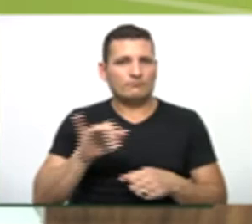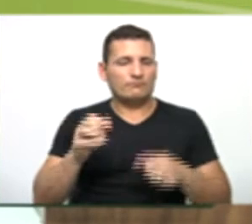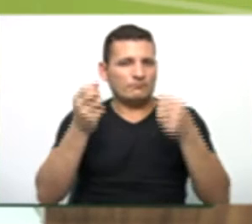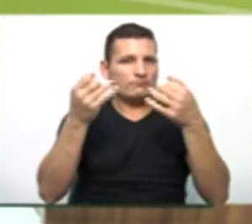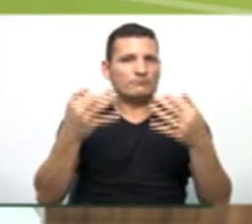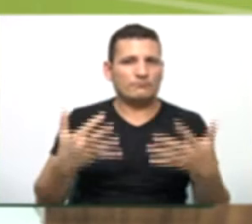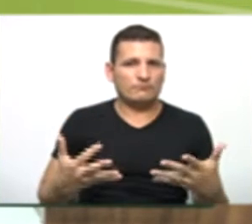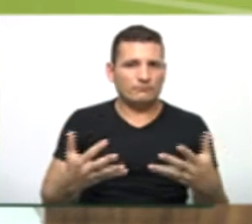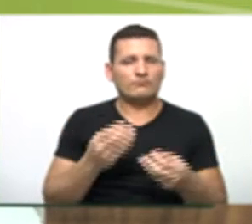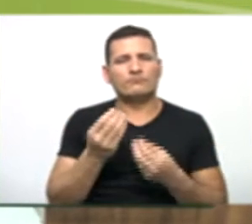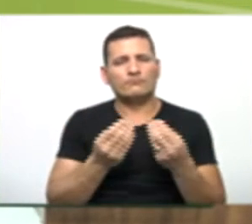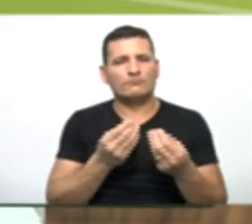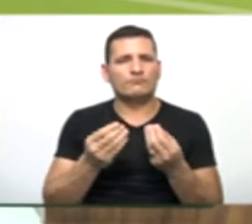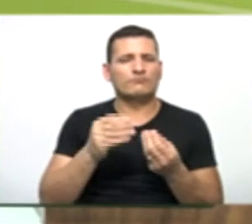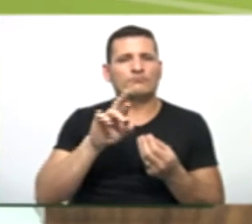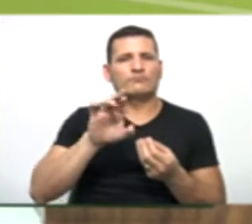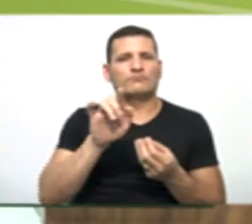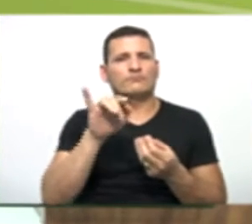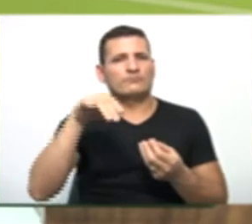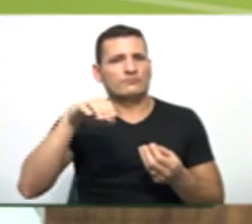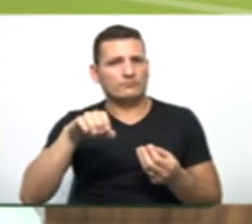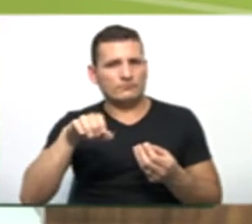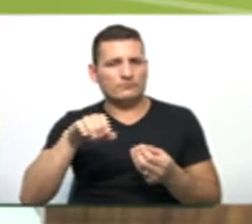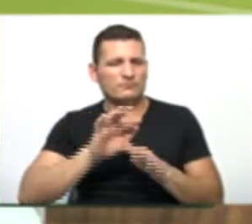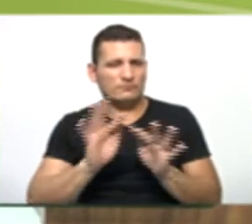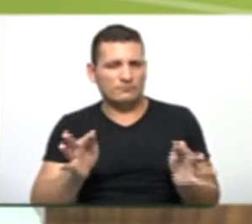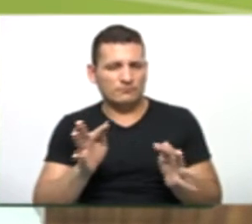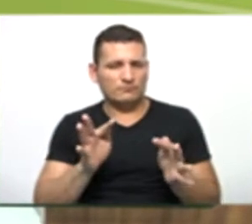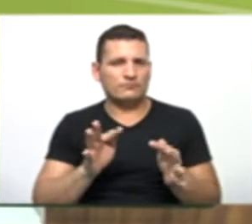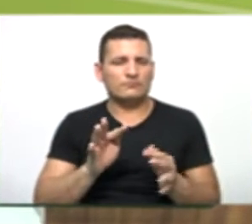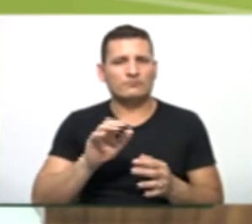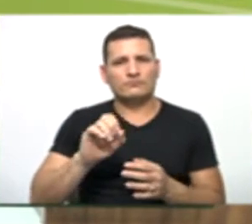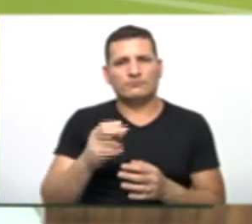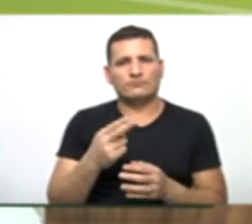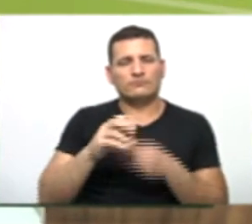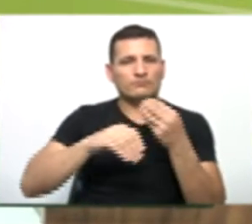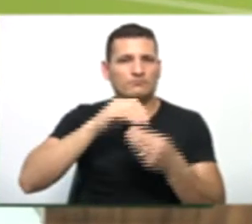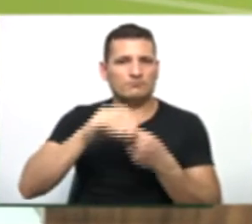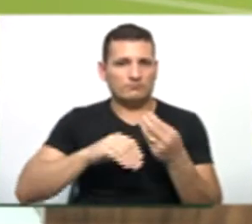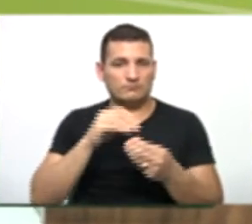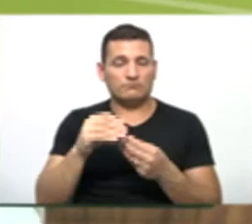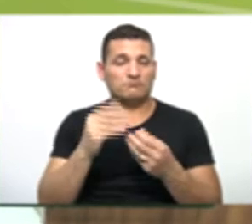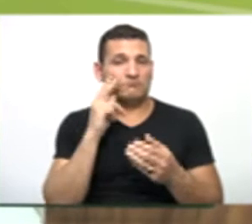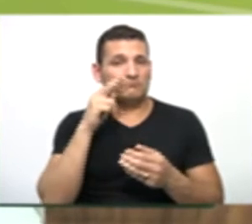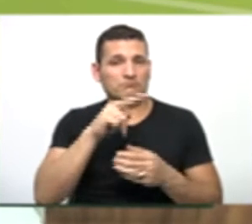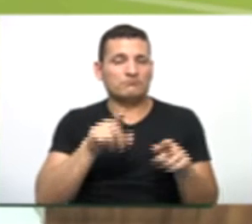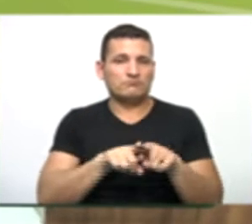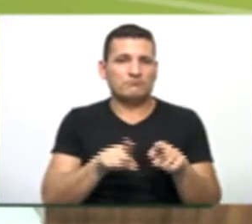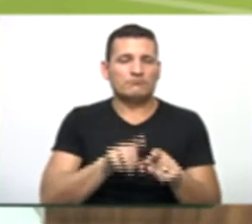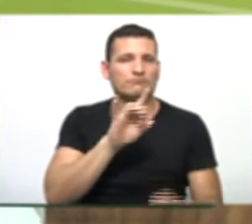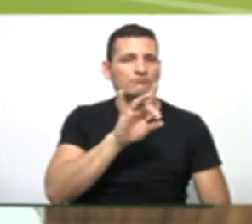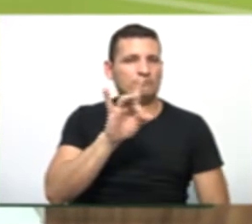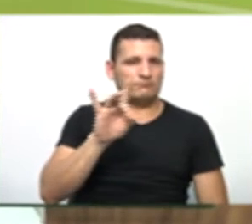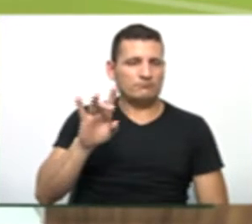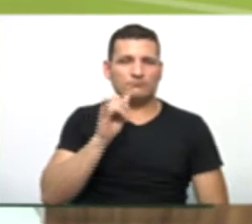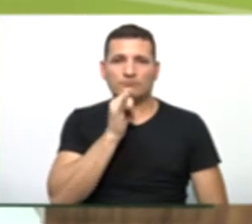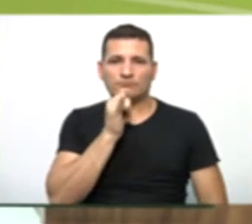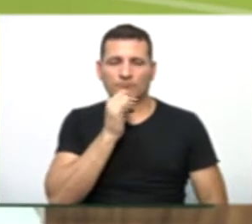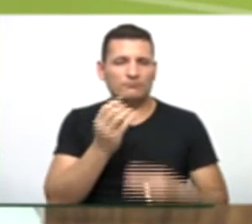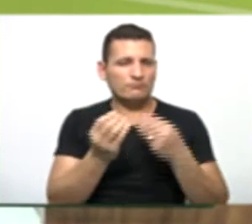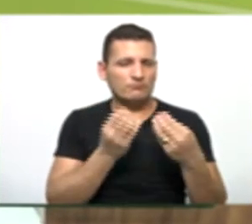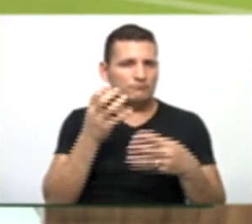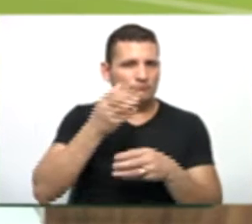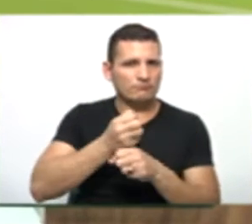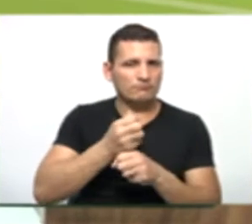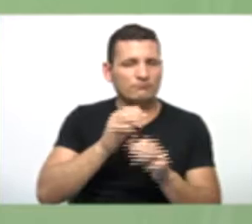é um regime de capitalização simples e o que é um regime de capitalização composta. E ainda vamos ver um exemplo de cada, como calcular os juros simples e os